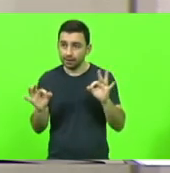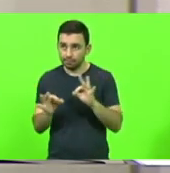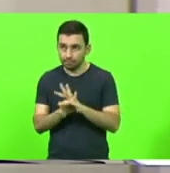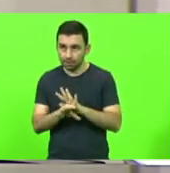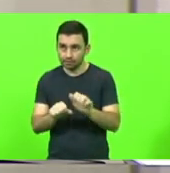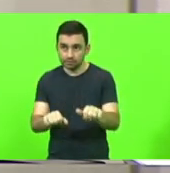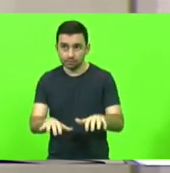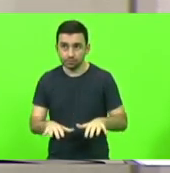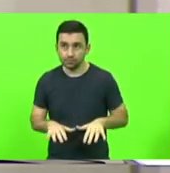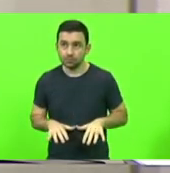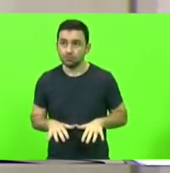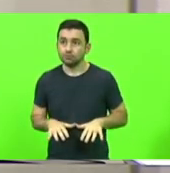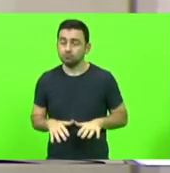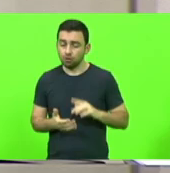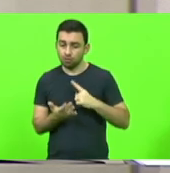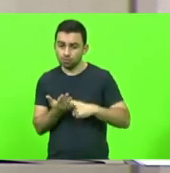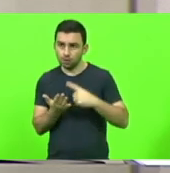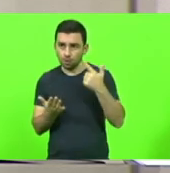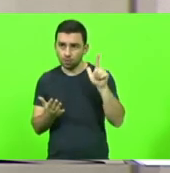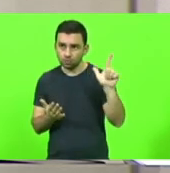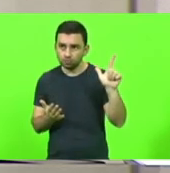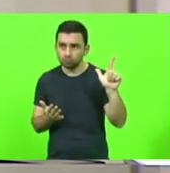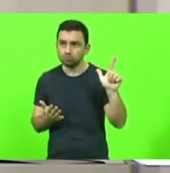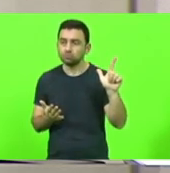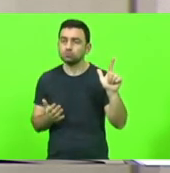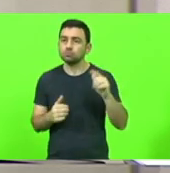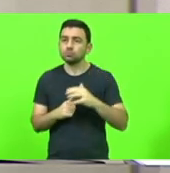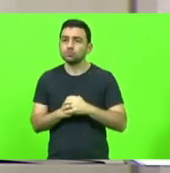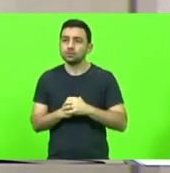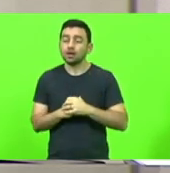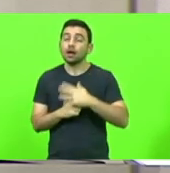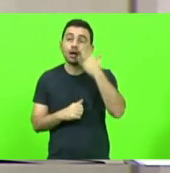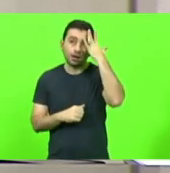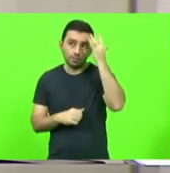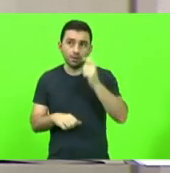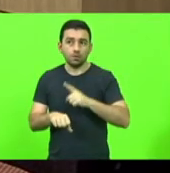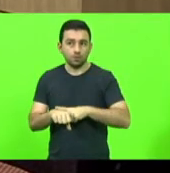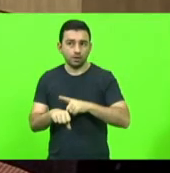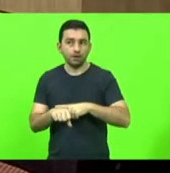sessão, convoca outra ordinária para amanhã, no